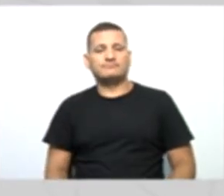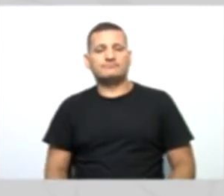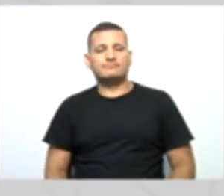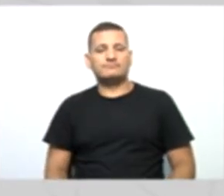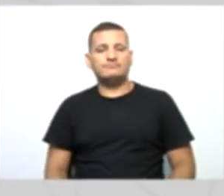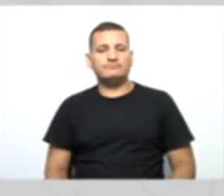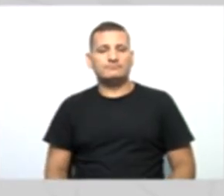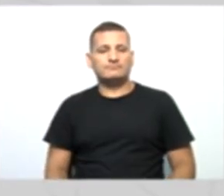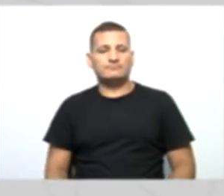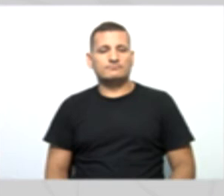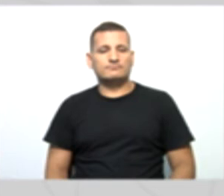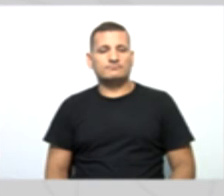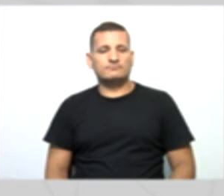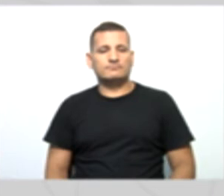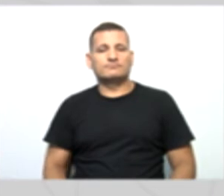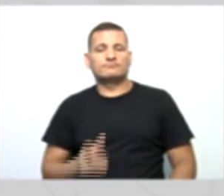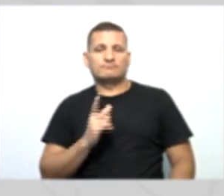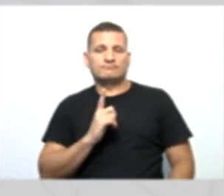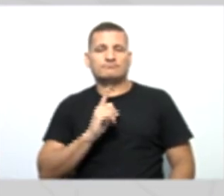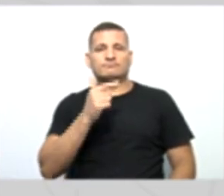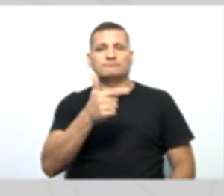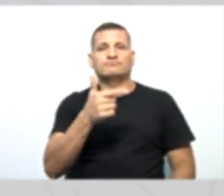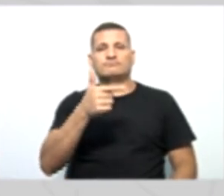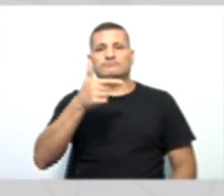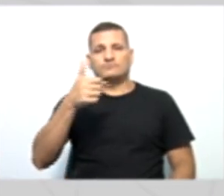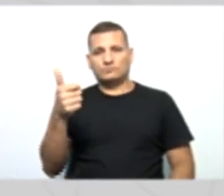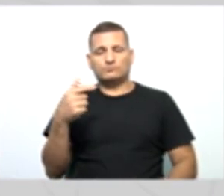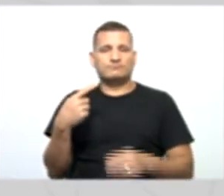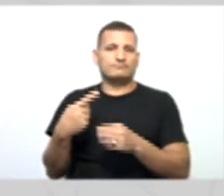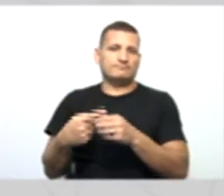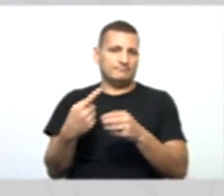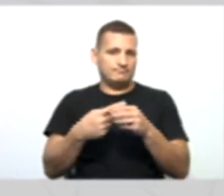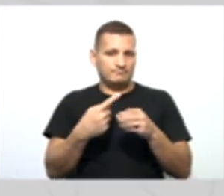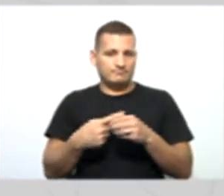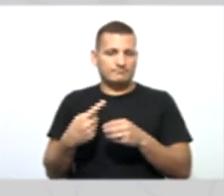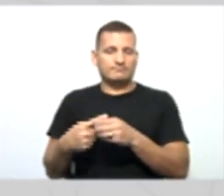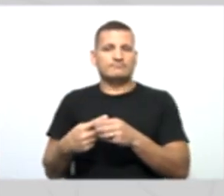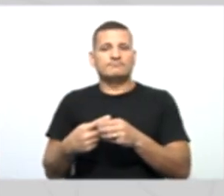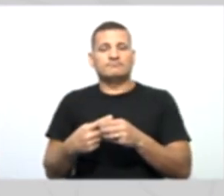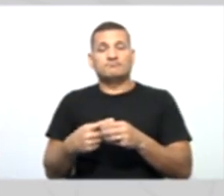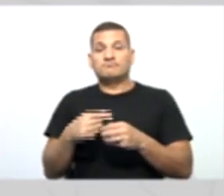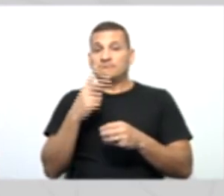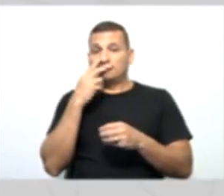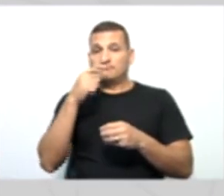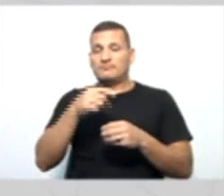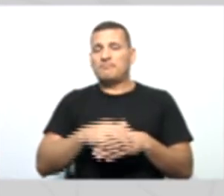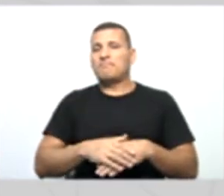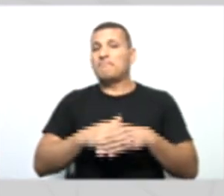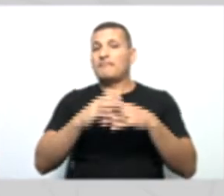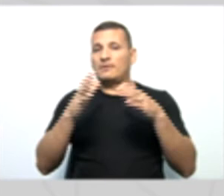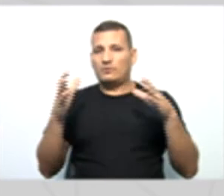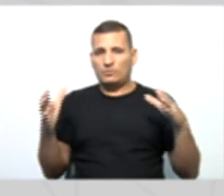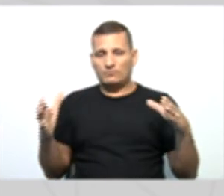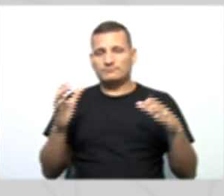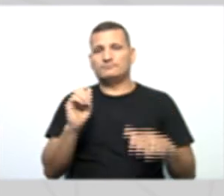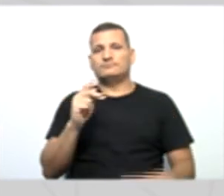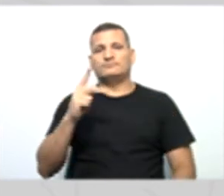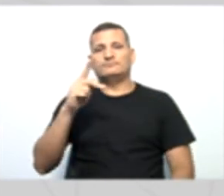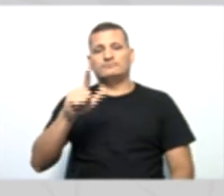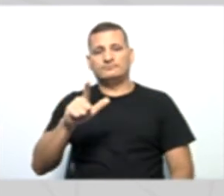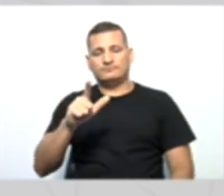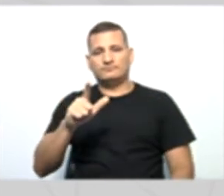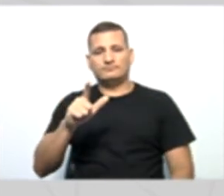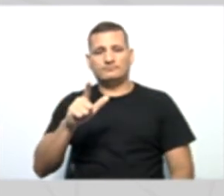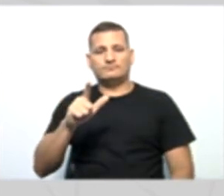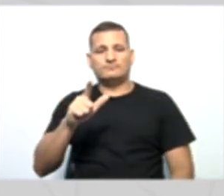ela é composta por 21 municípios. Talvez essa seja o maior APL que a gente viu